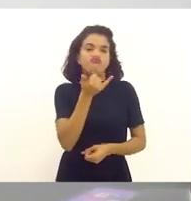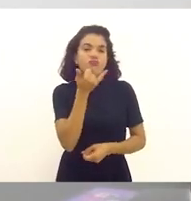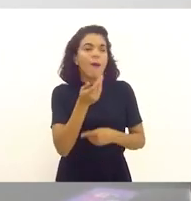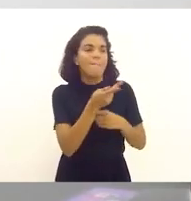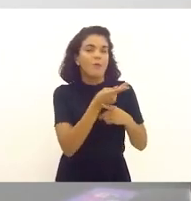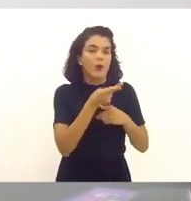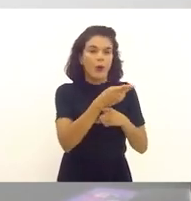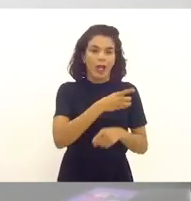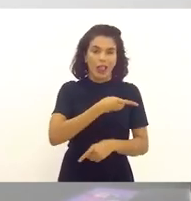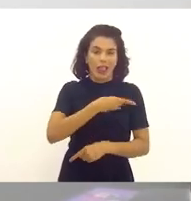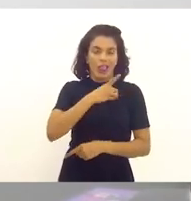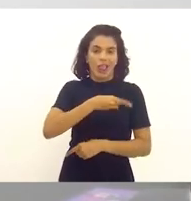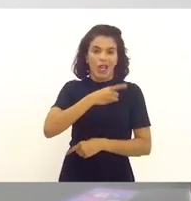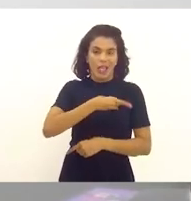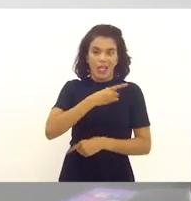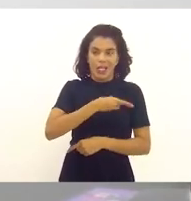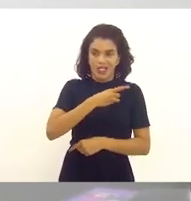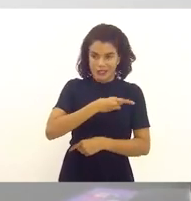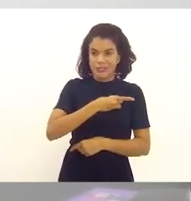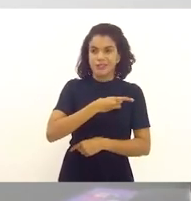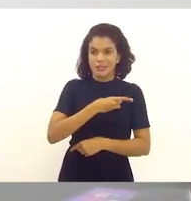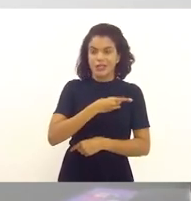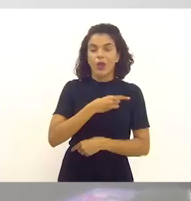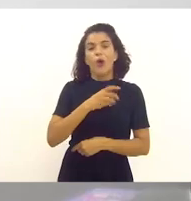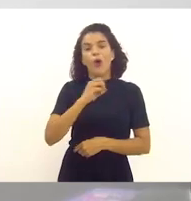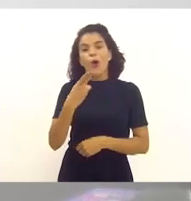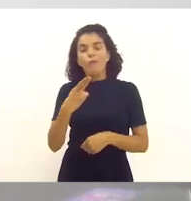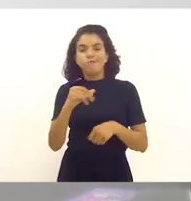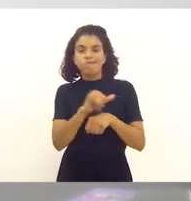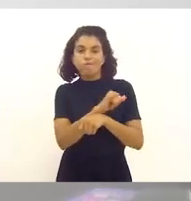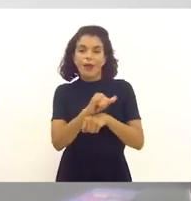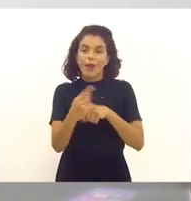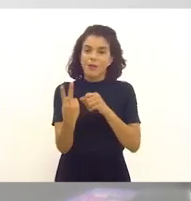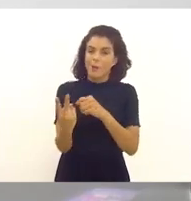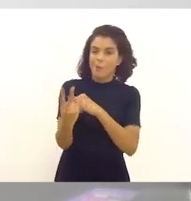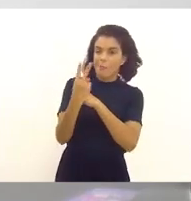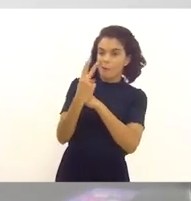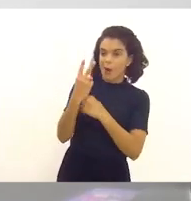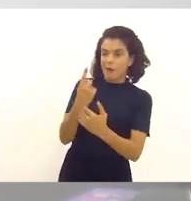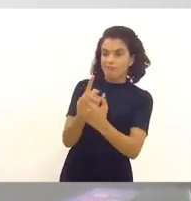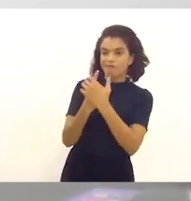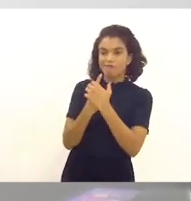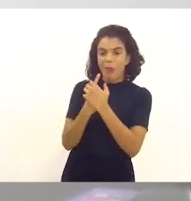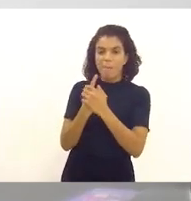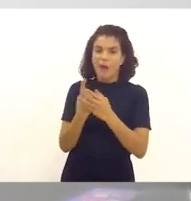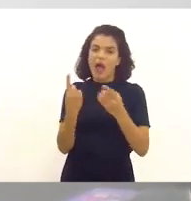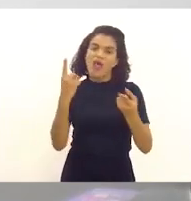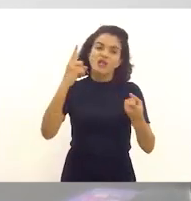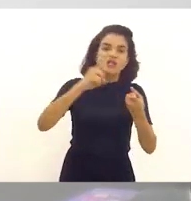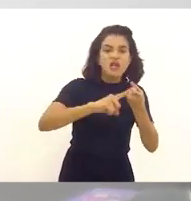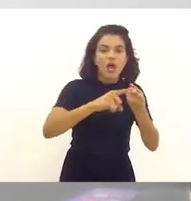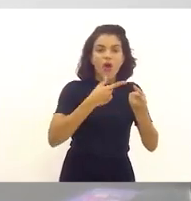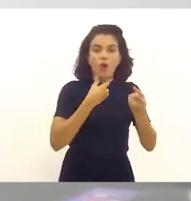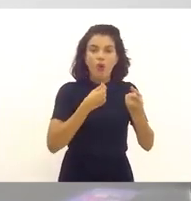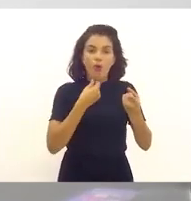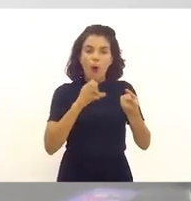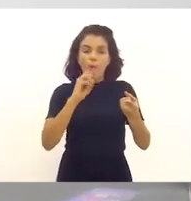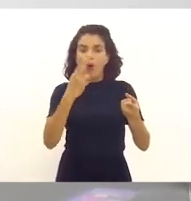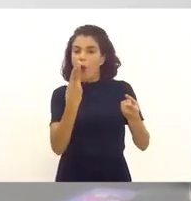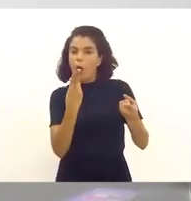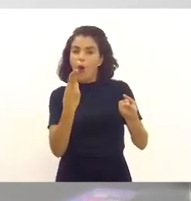demais ou as qualquer outra meio né de proteção para para se vingar dos homens ou